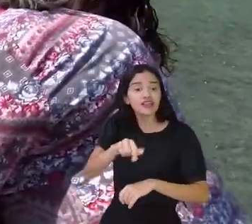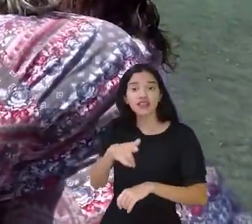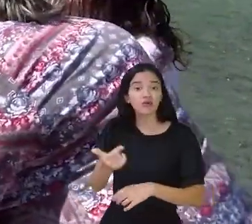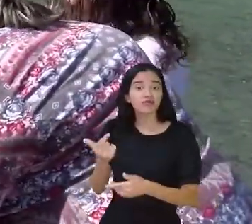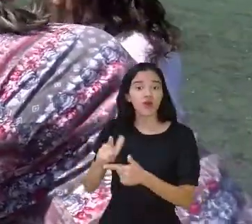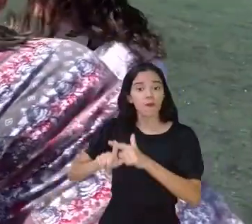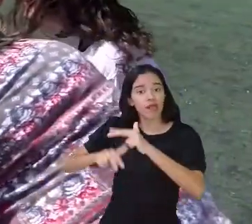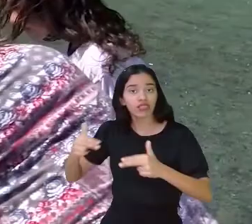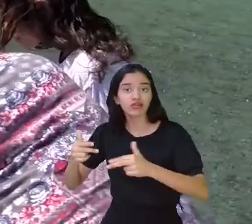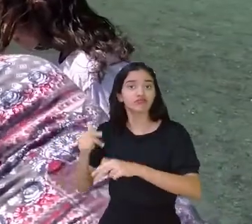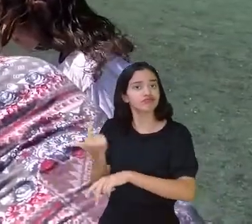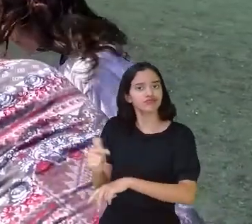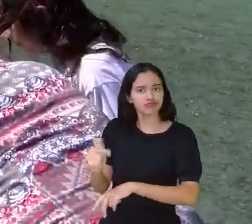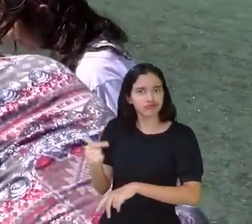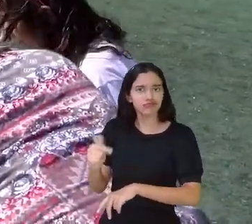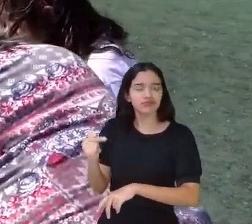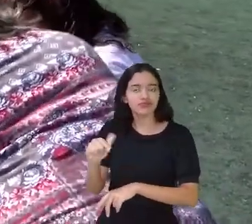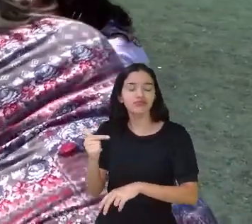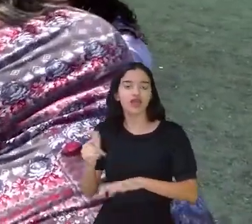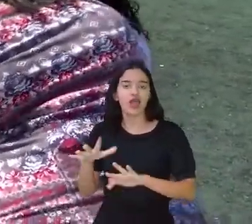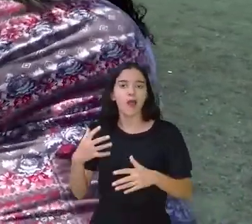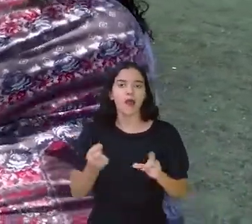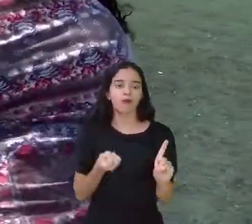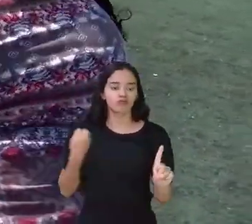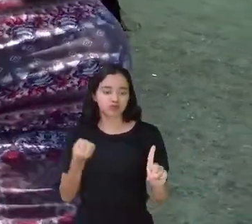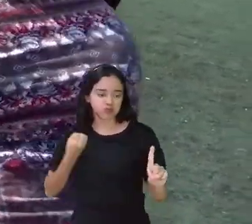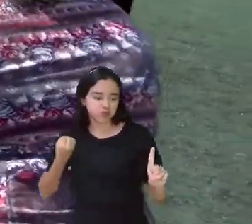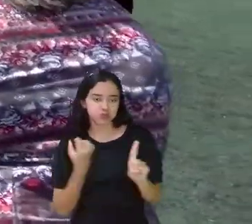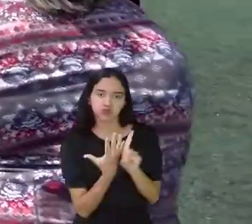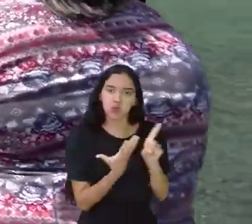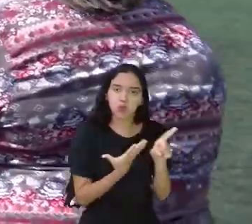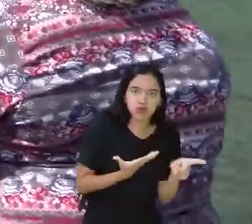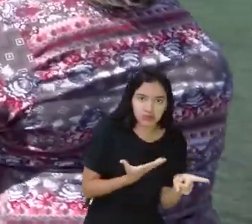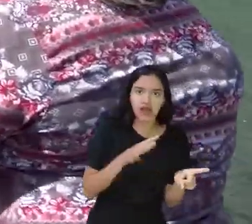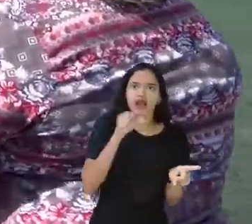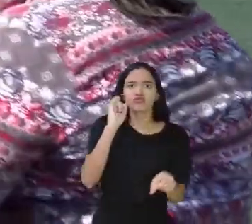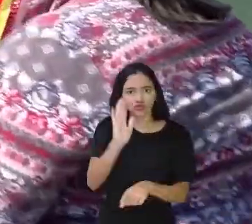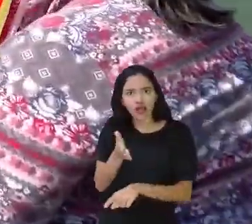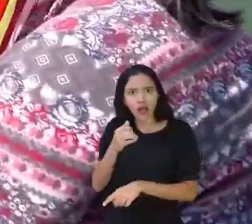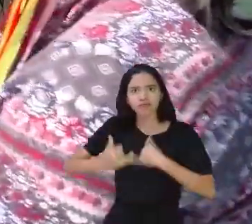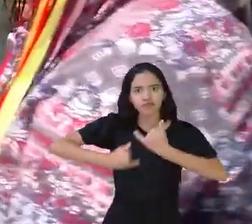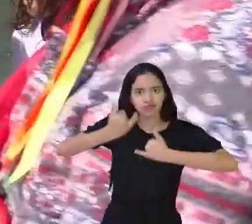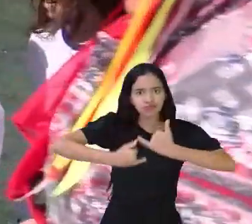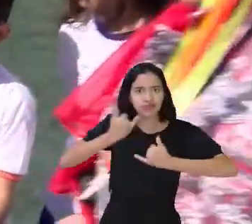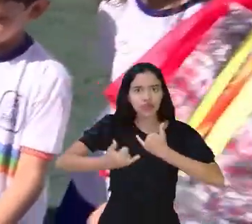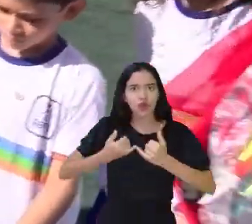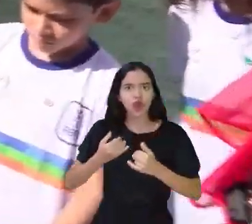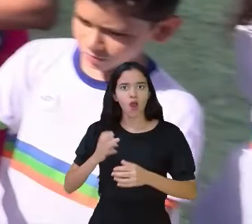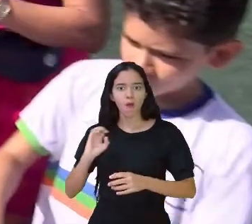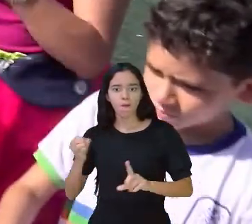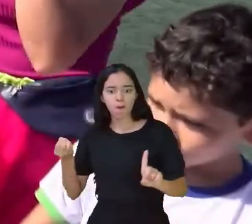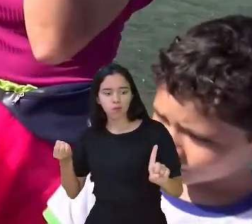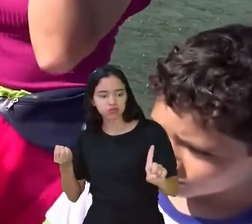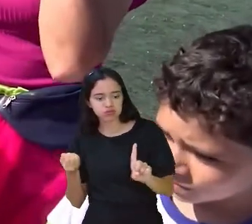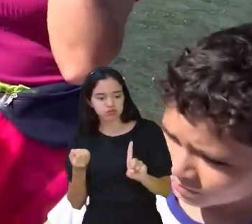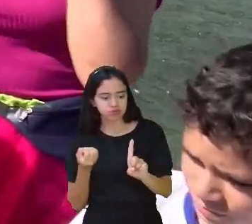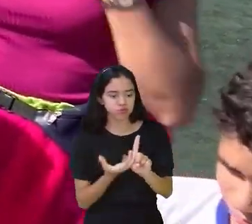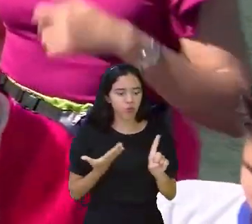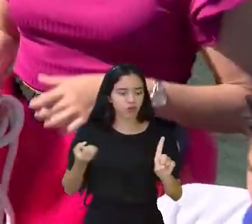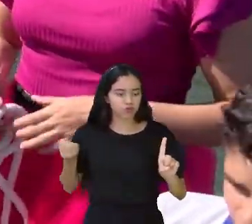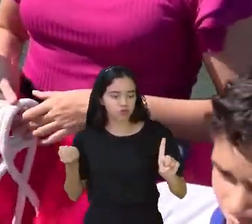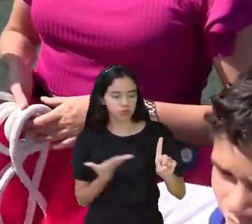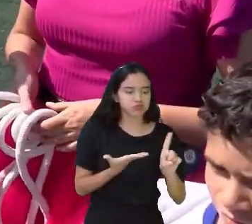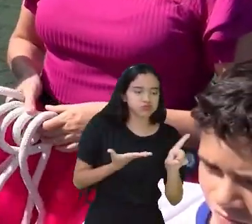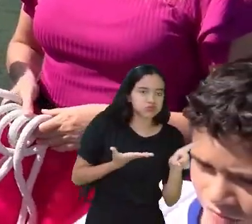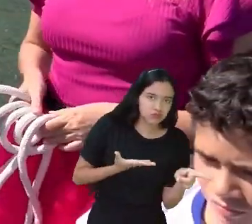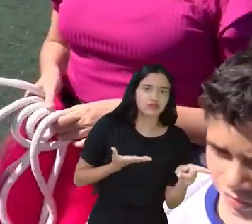pode construir esse material. Boliche. Já brincou de boliche? Já brincou, sim, de boliche? Já brincou, sim, de boliche? Tá? Boliche pode pegar. Pronto.